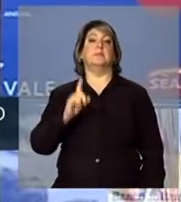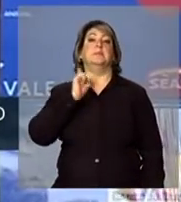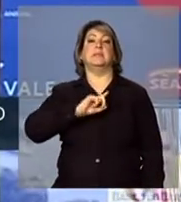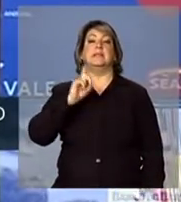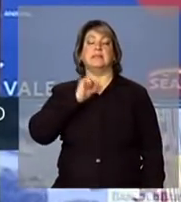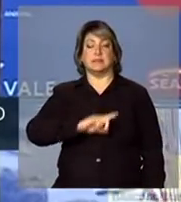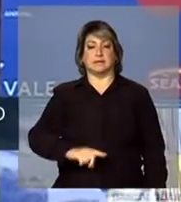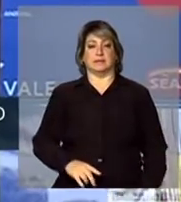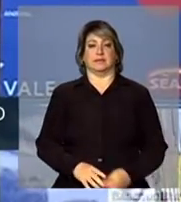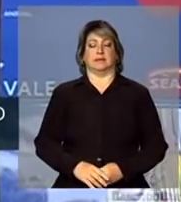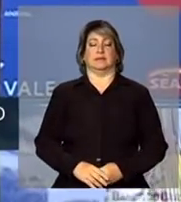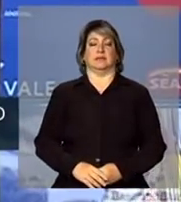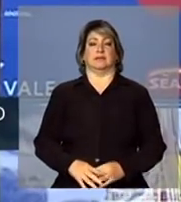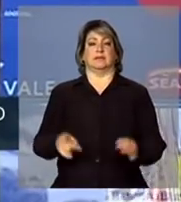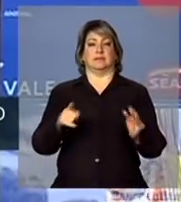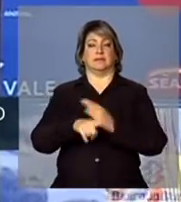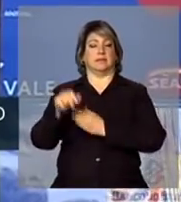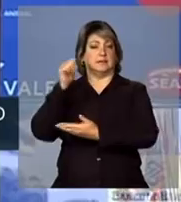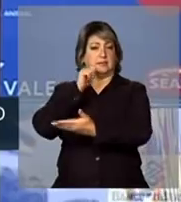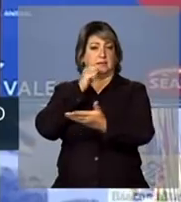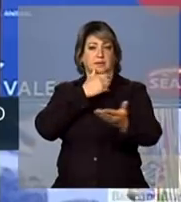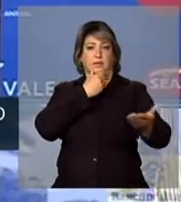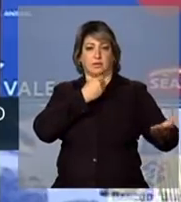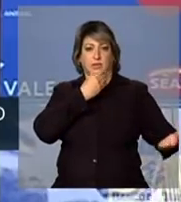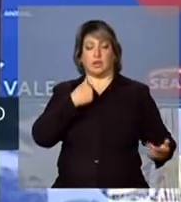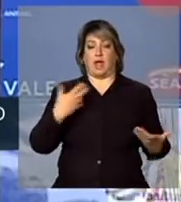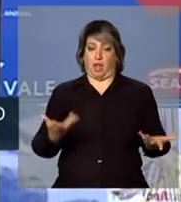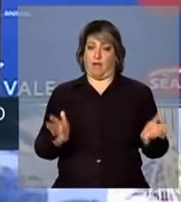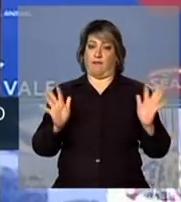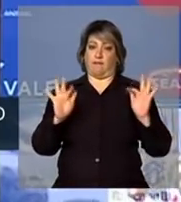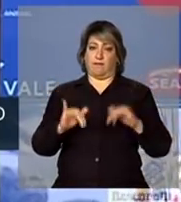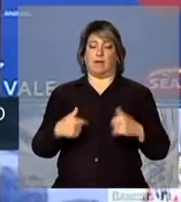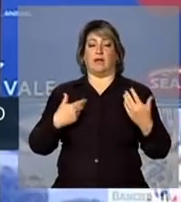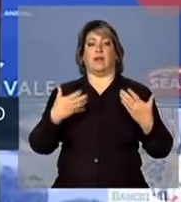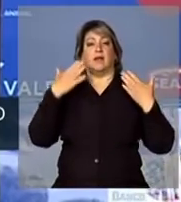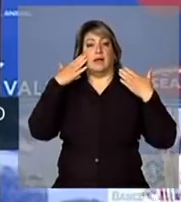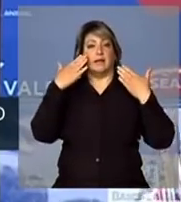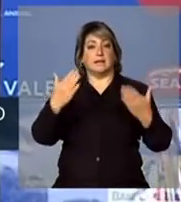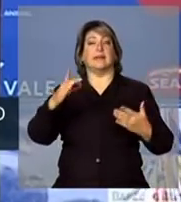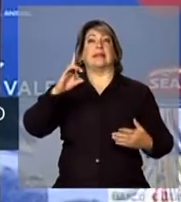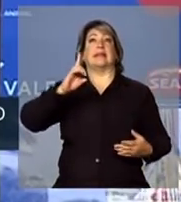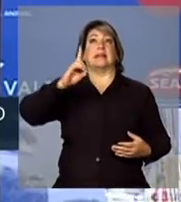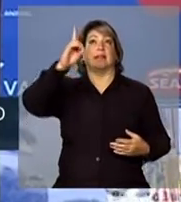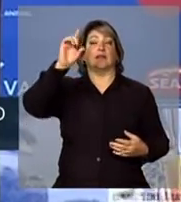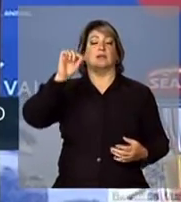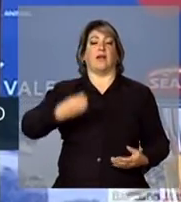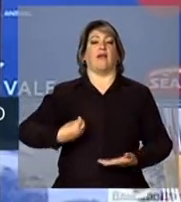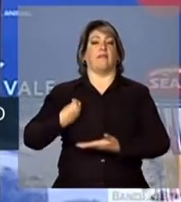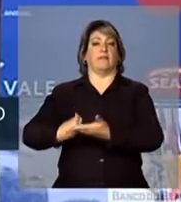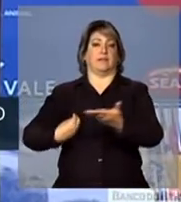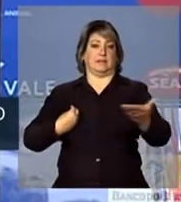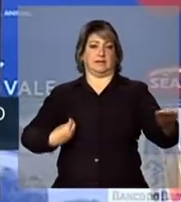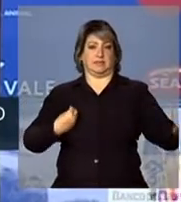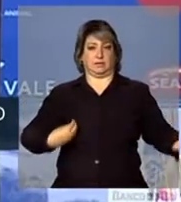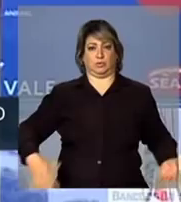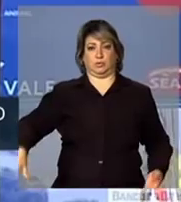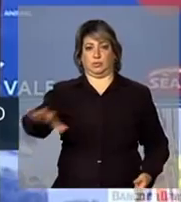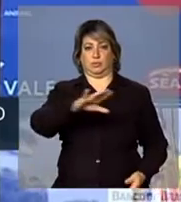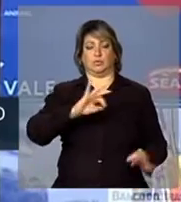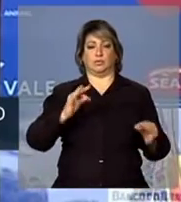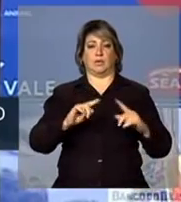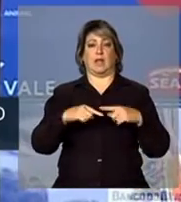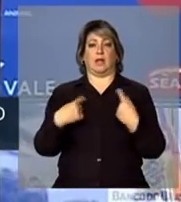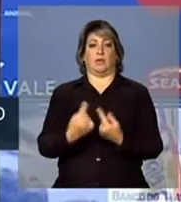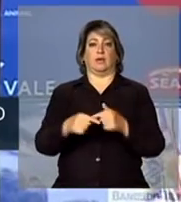Gerais. Senhoras e senhores, quero, por fim, agradecer a Deus pela vida de todos nós, aqui